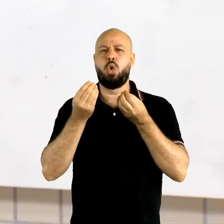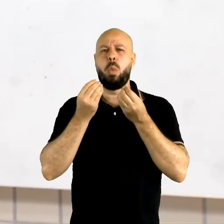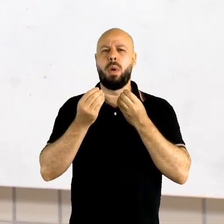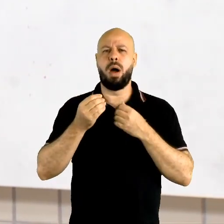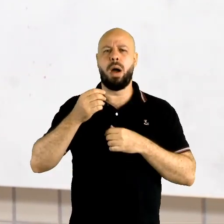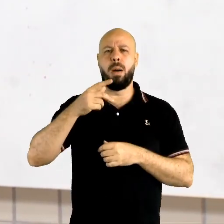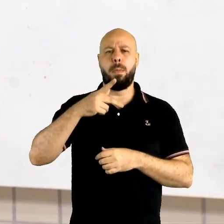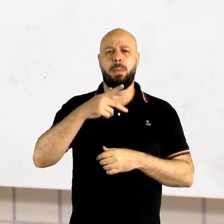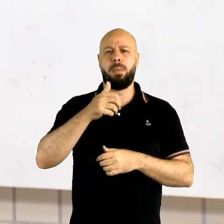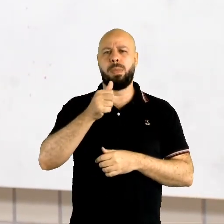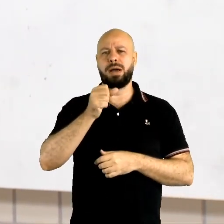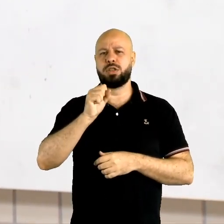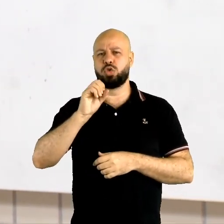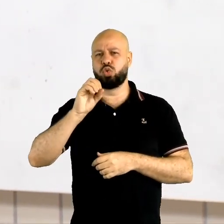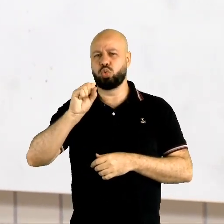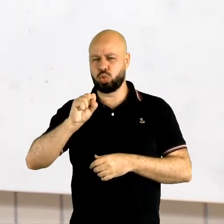passos